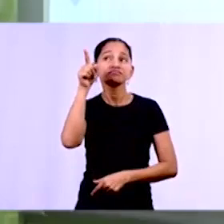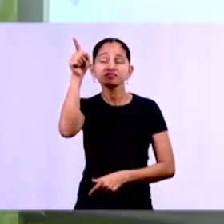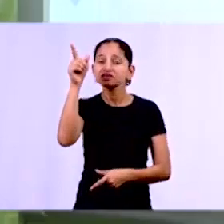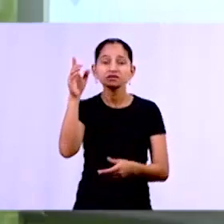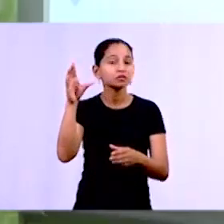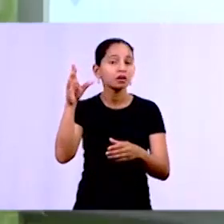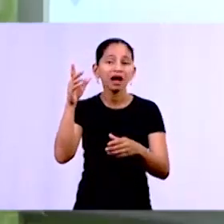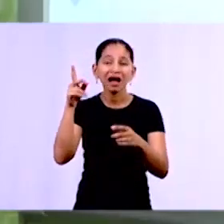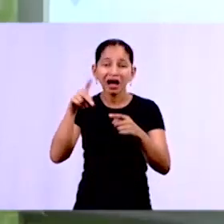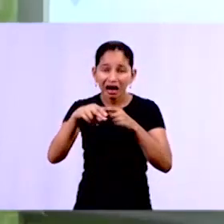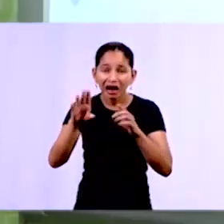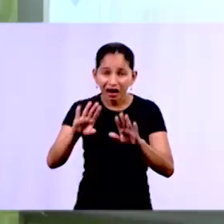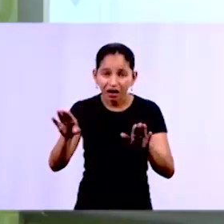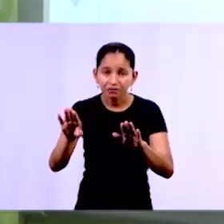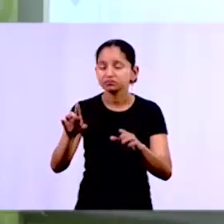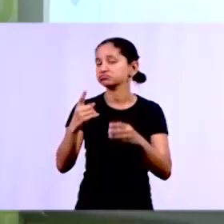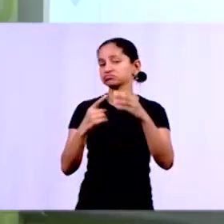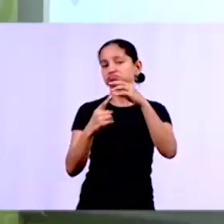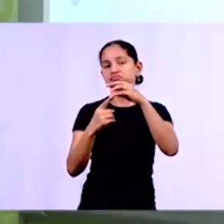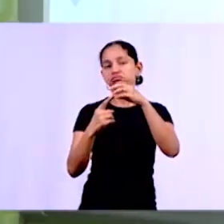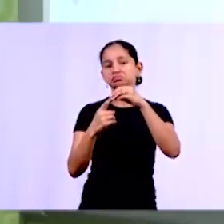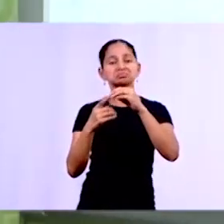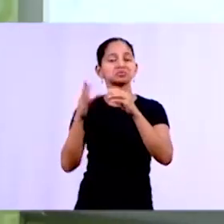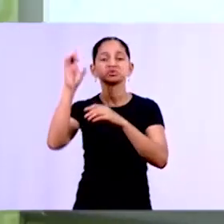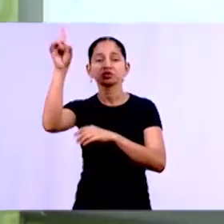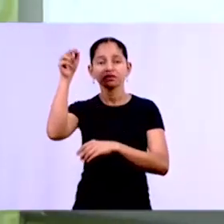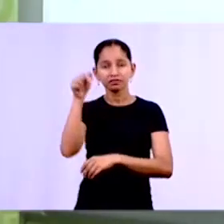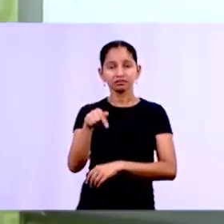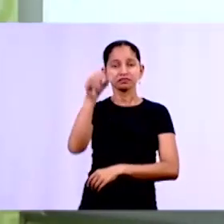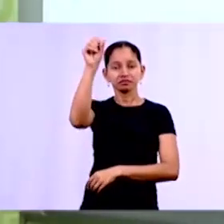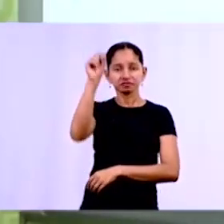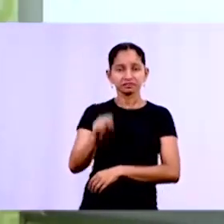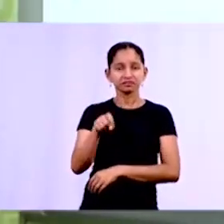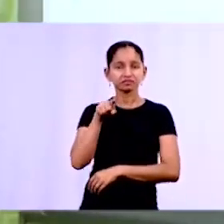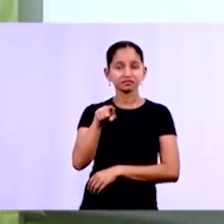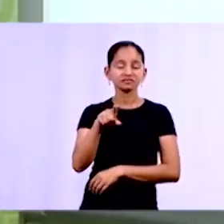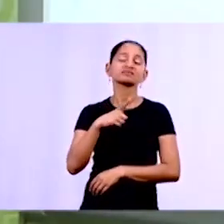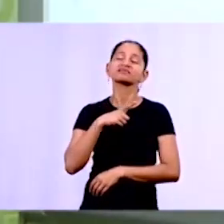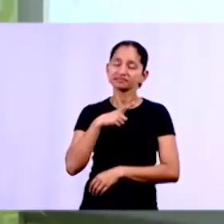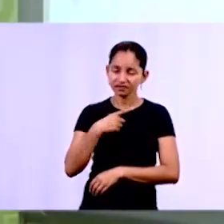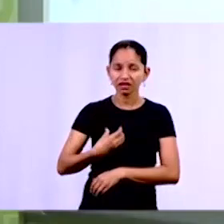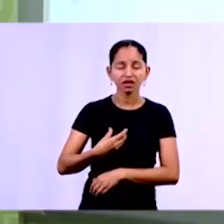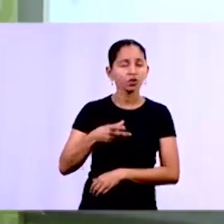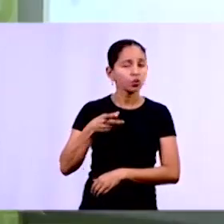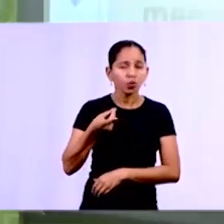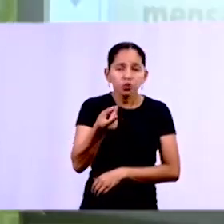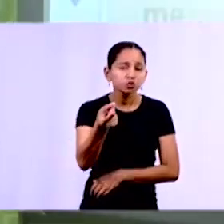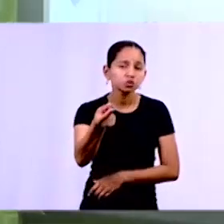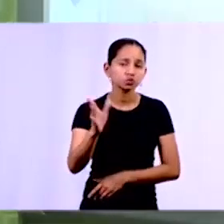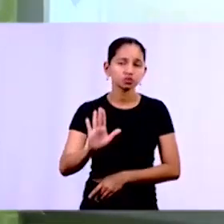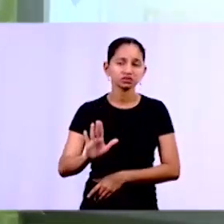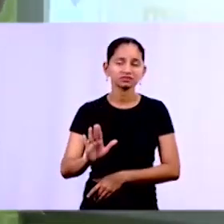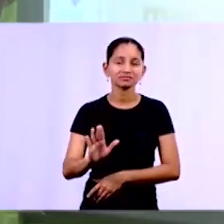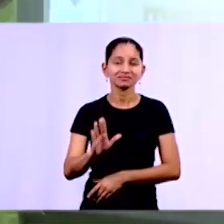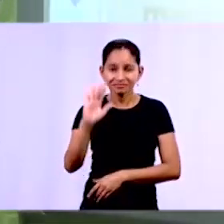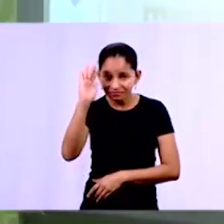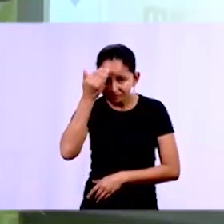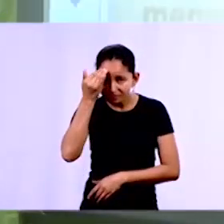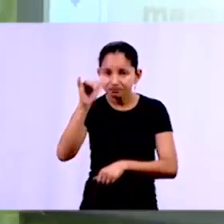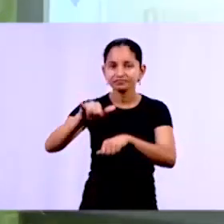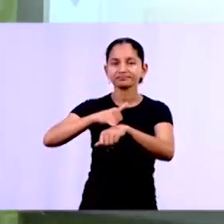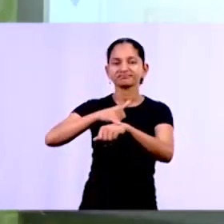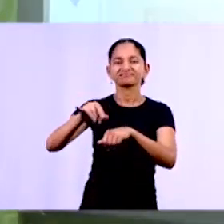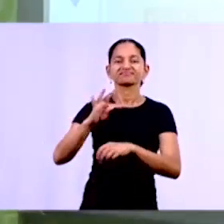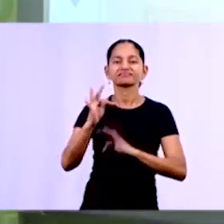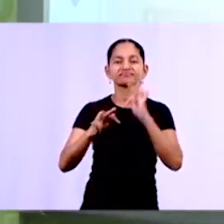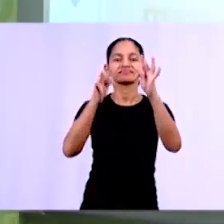serviços não vão parar, porque os seus dados vão sair lá de São Paulo, estão replicados lá no Rio Grande do Sul e Rio Grande do Sul assume. Essa é uma nova tecnologia